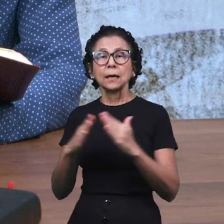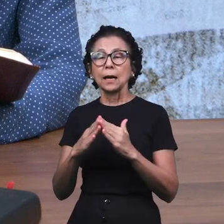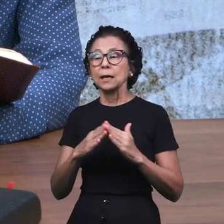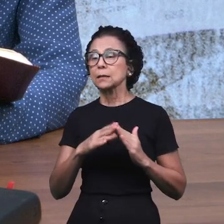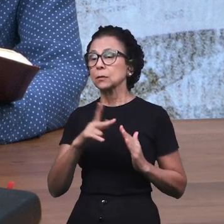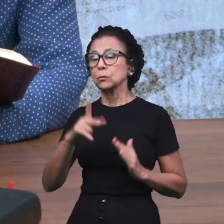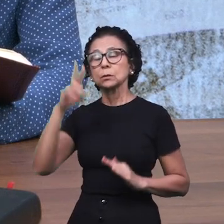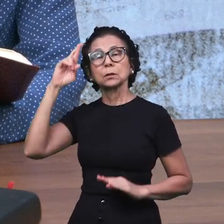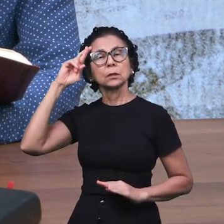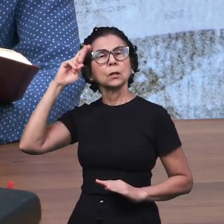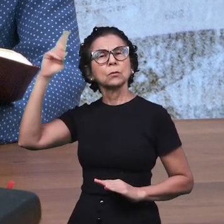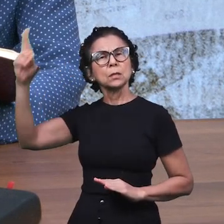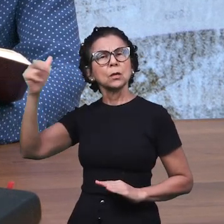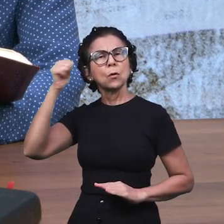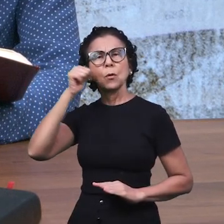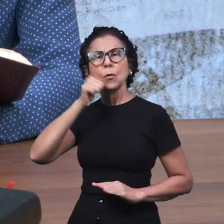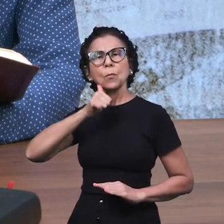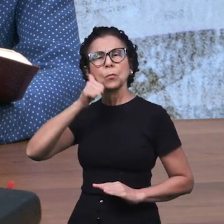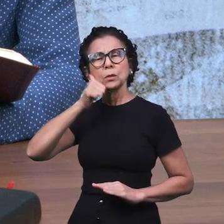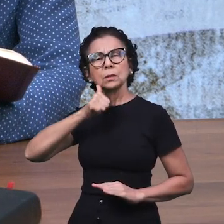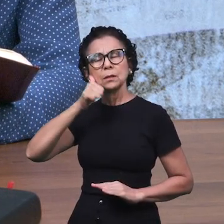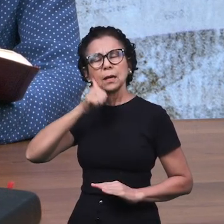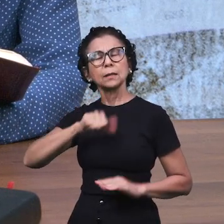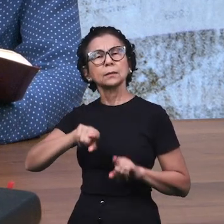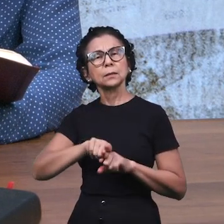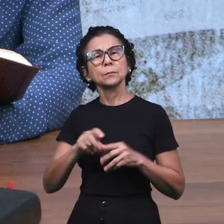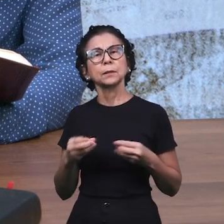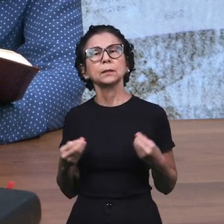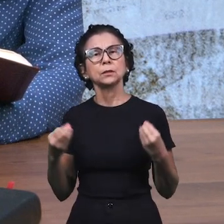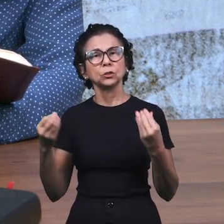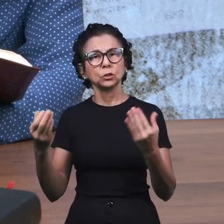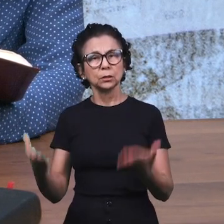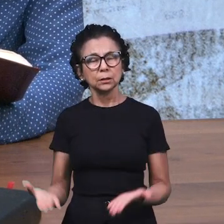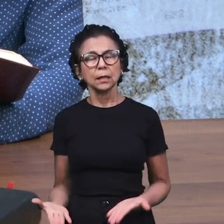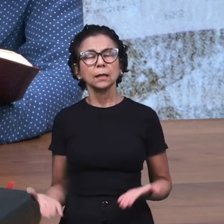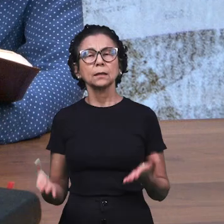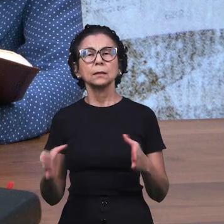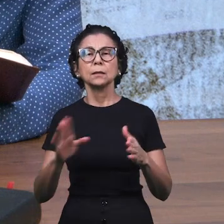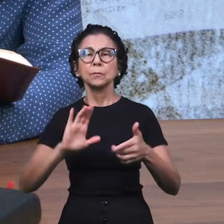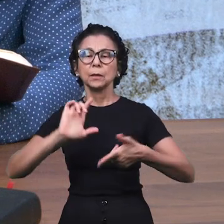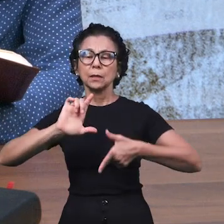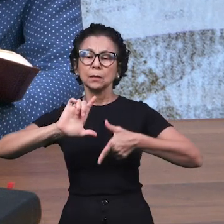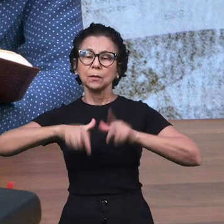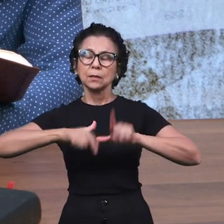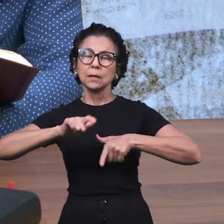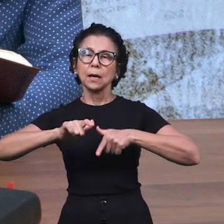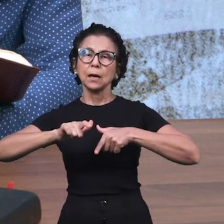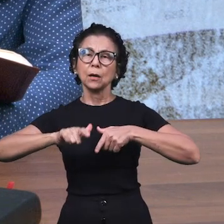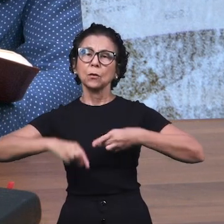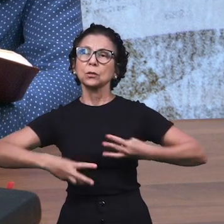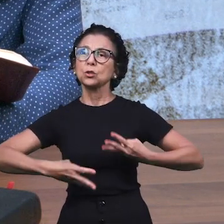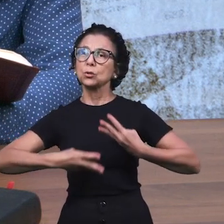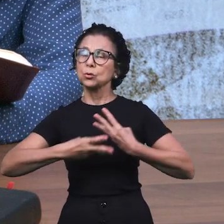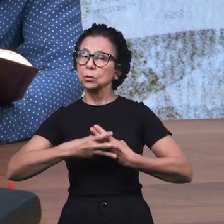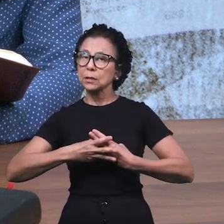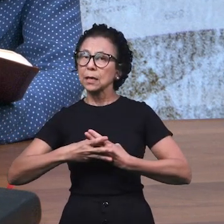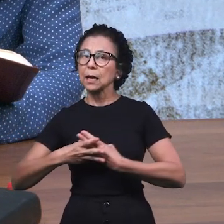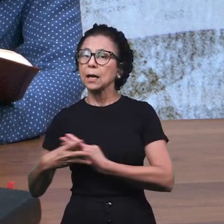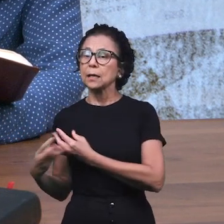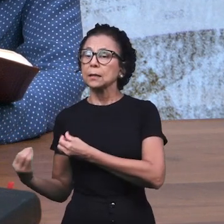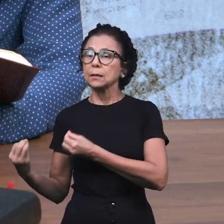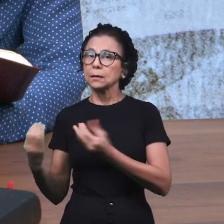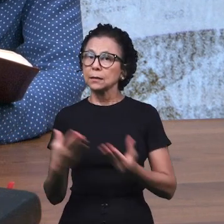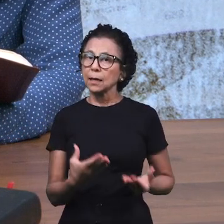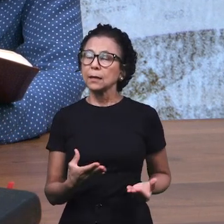teu seio, e também te dei a casa de Israel e de Judá. E se isto é